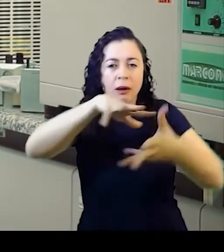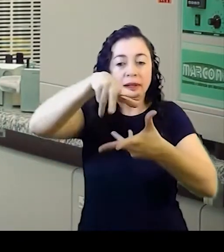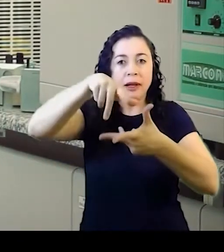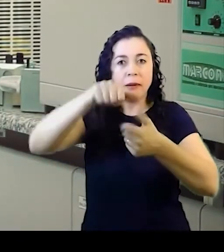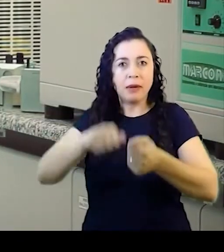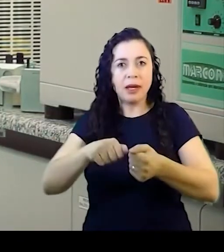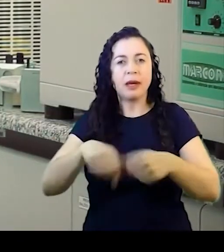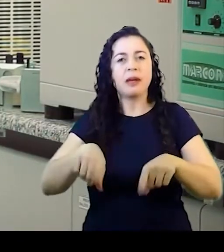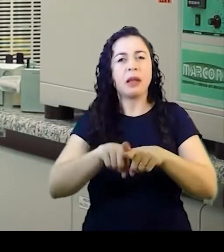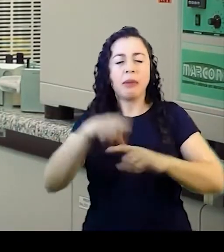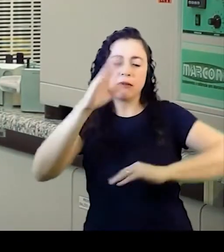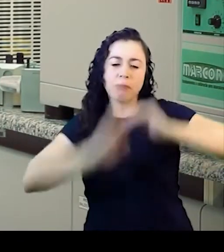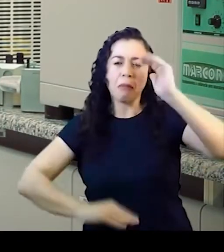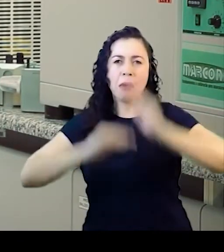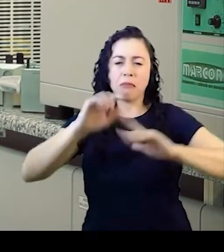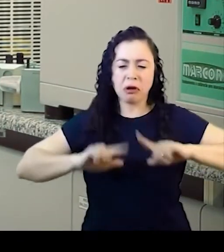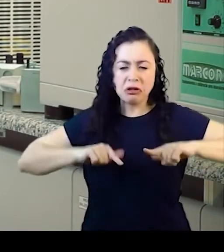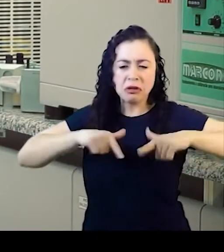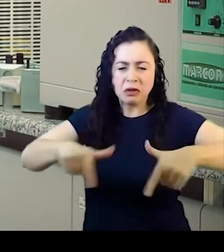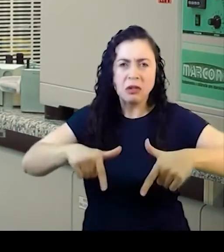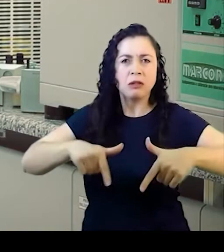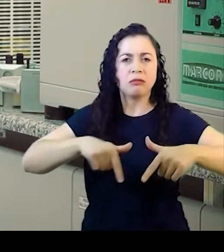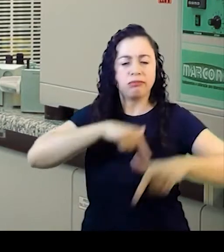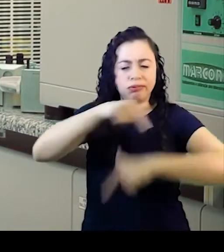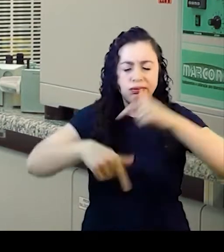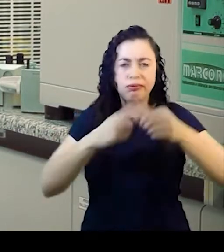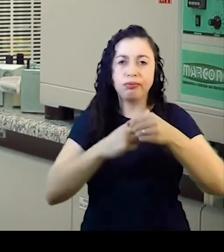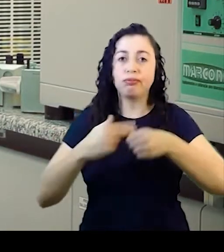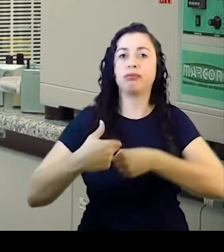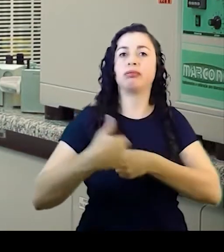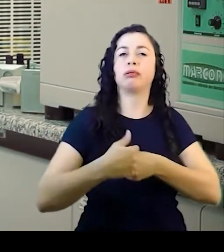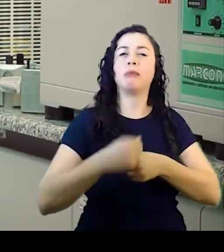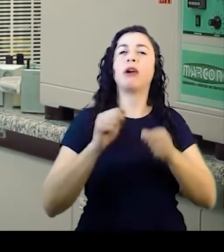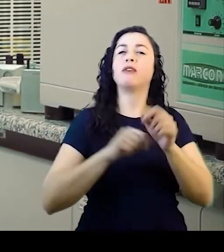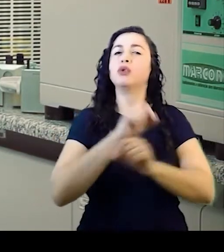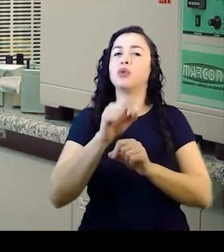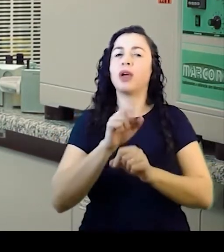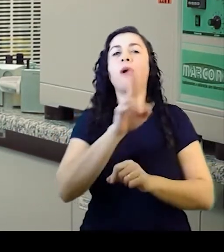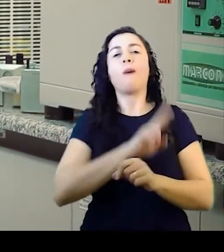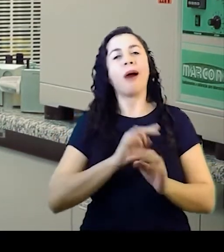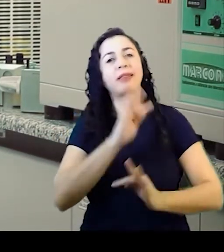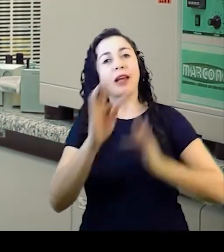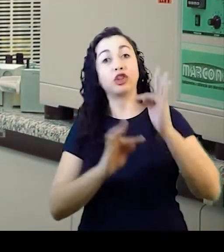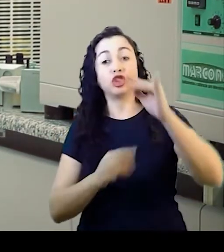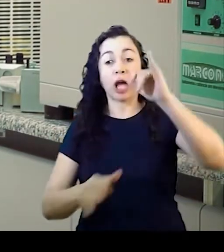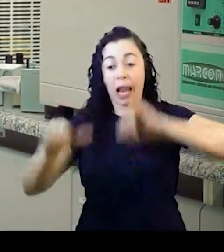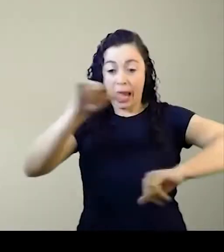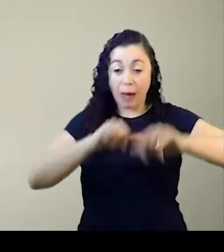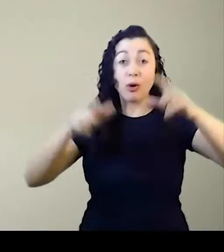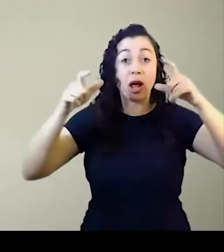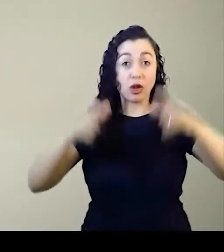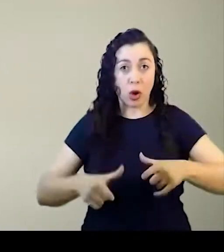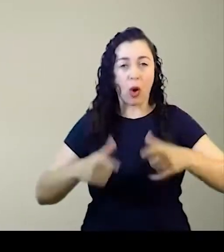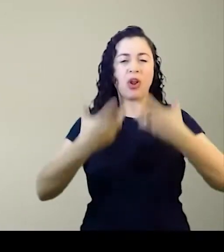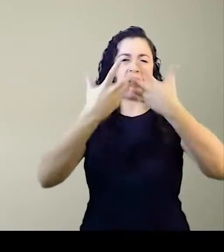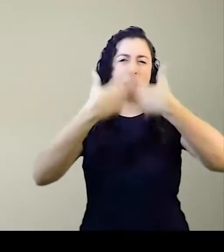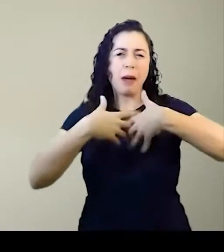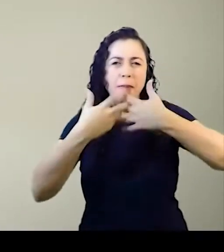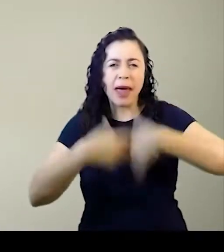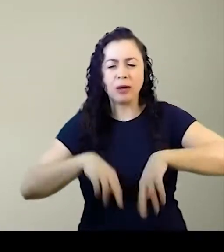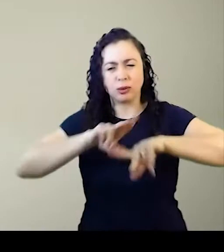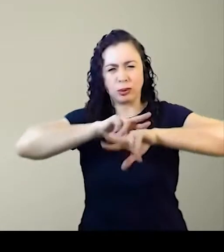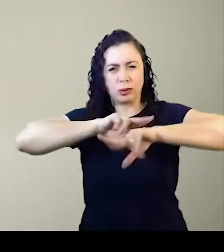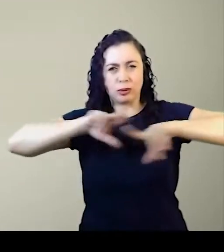estruturação da força-tarefa, o que eu fiz foi usar essa tecnologia, não só o laboratório, os